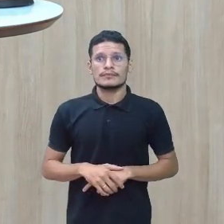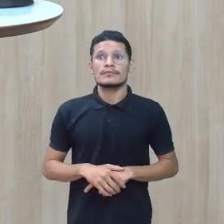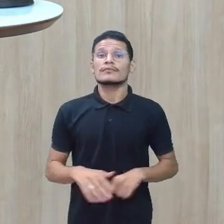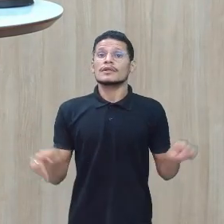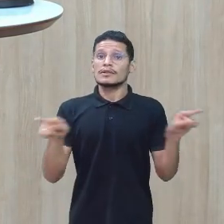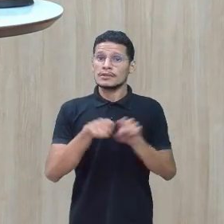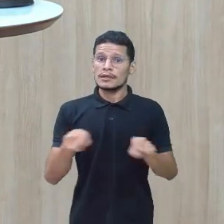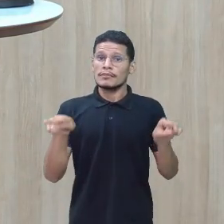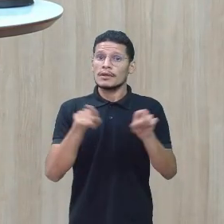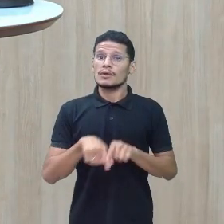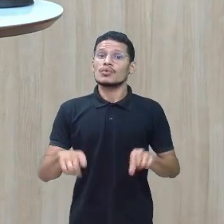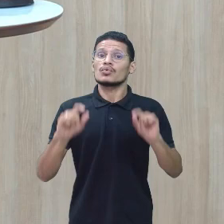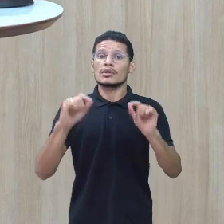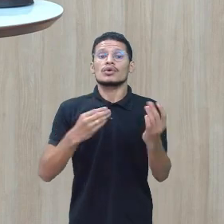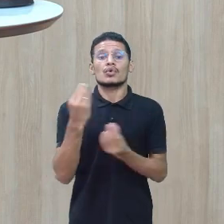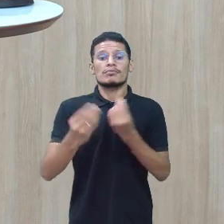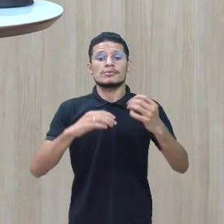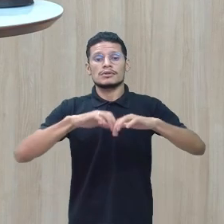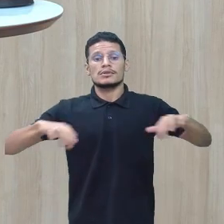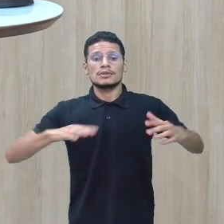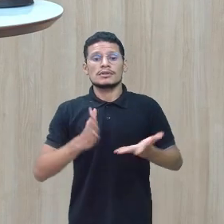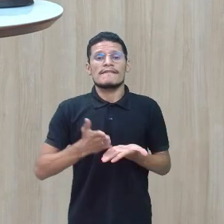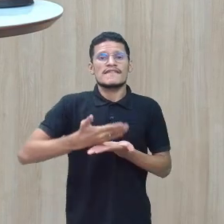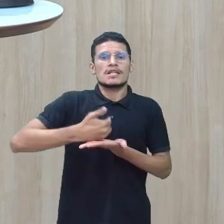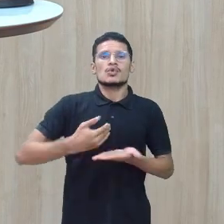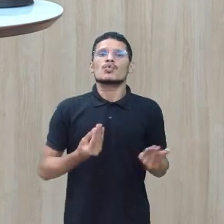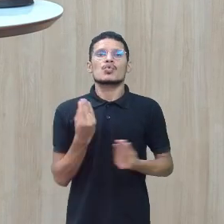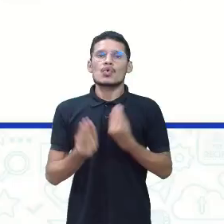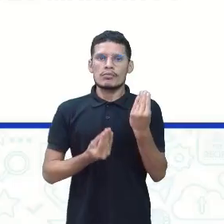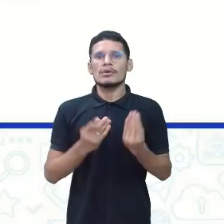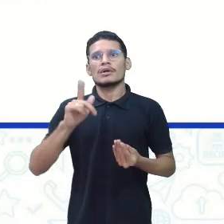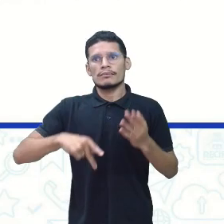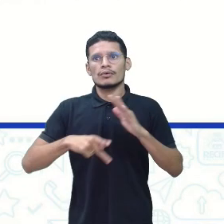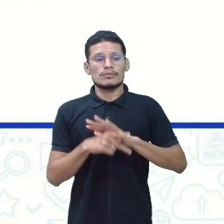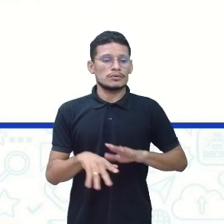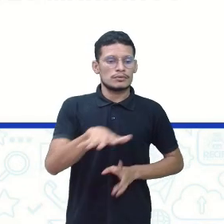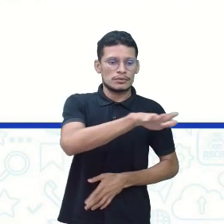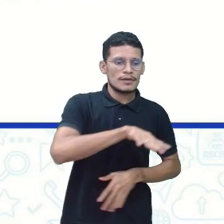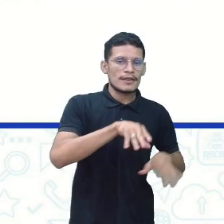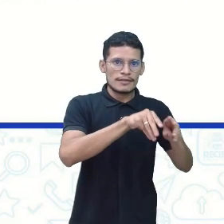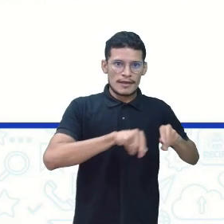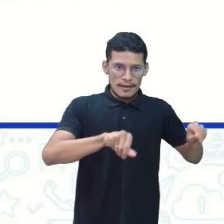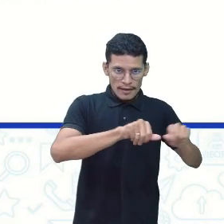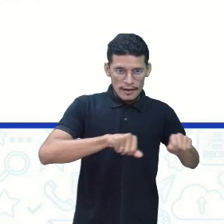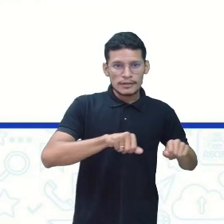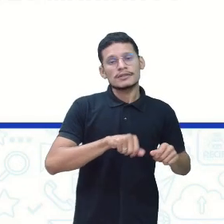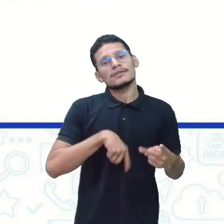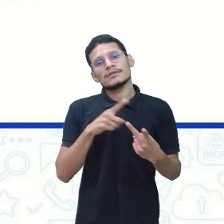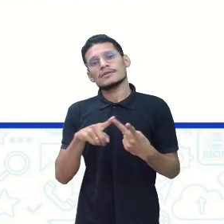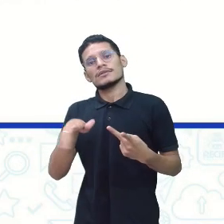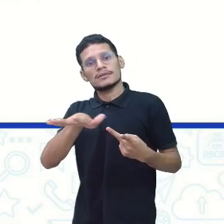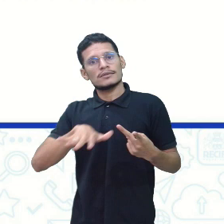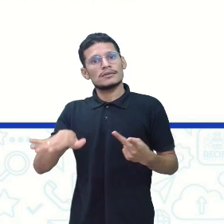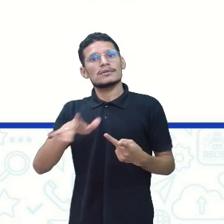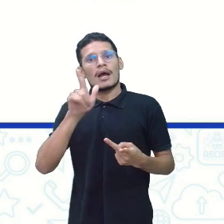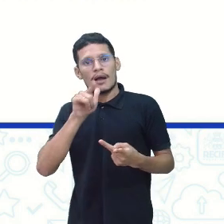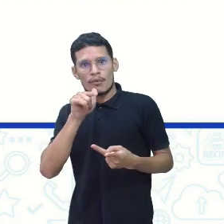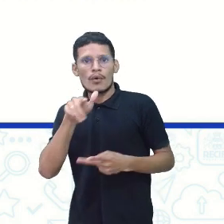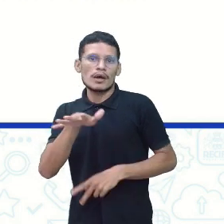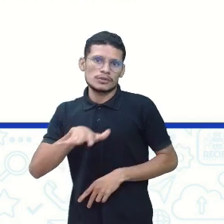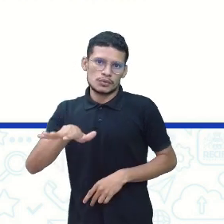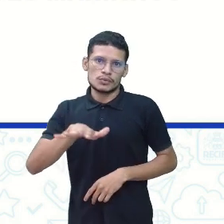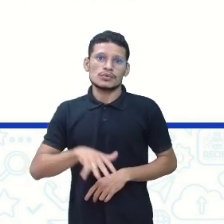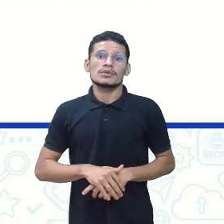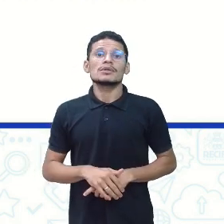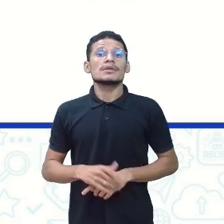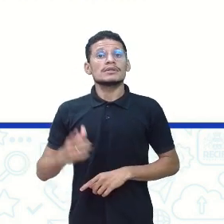E como são divididos os ecossistemas? São divididos em ecossistemas terrestres e ecossistemas aquáticos.